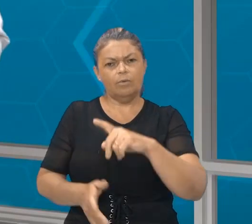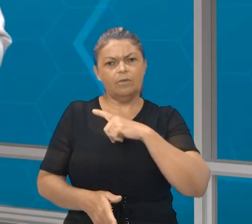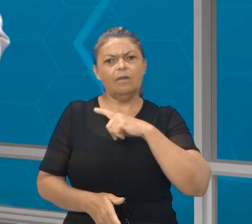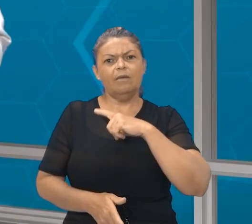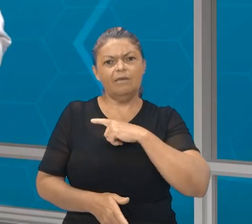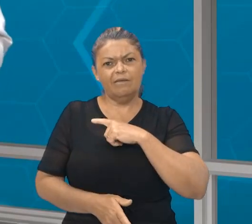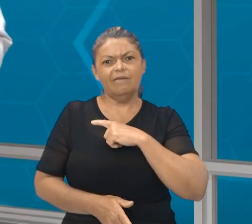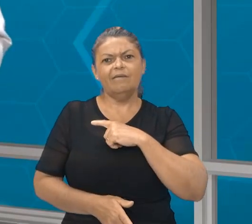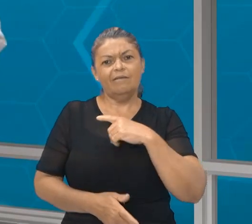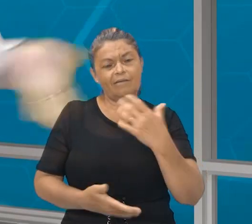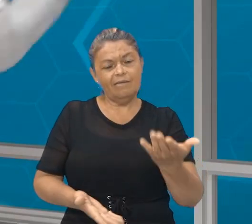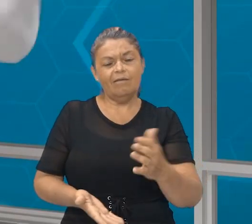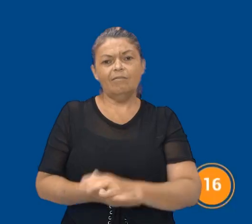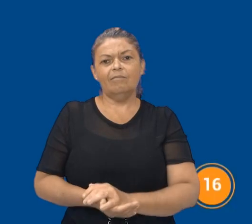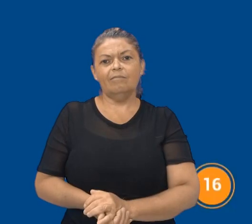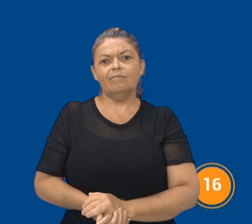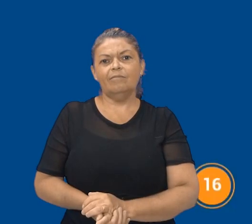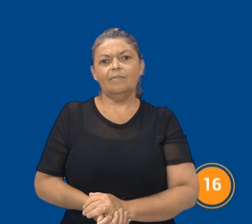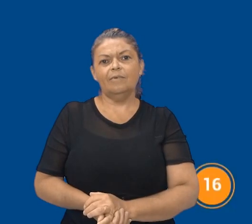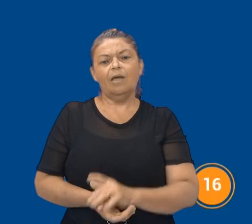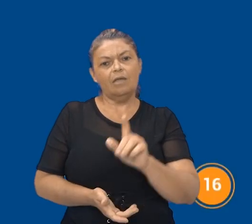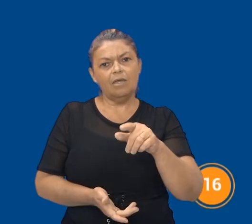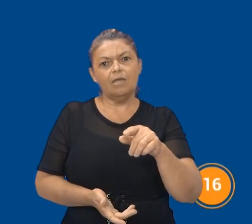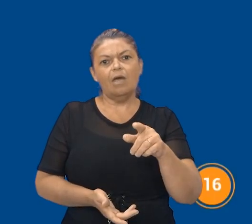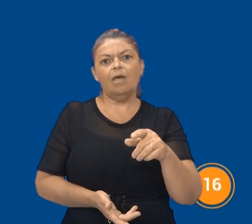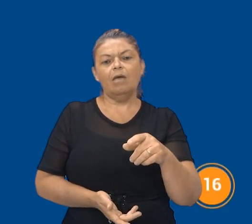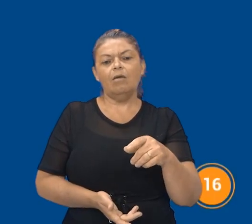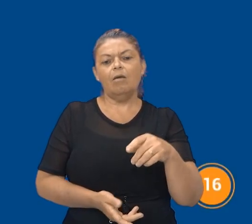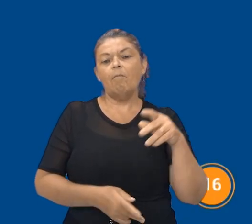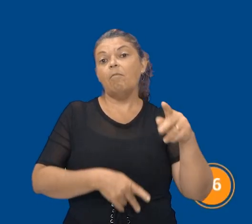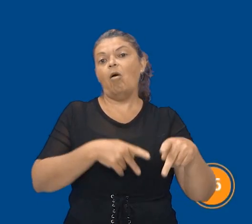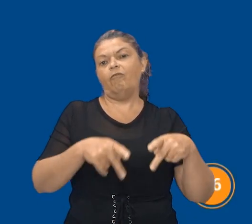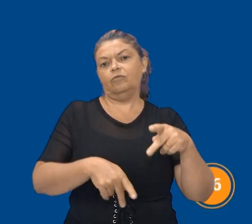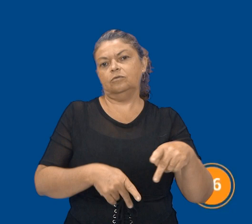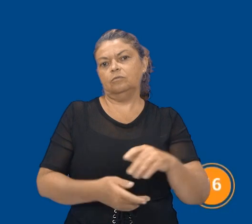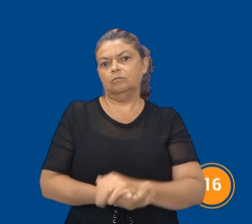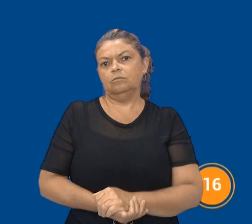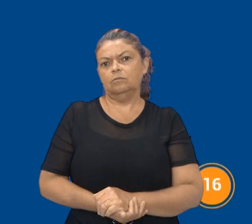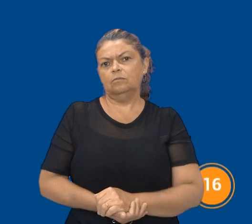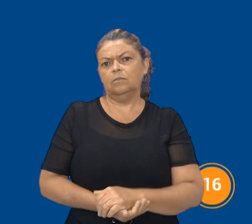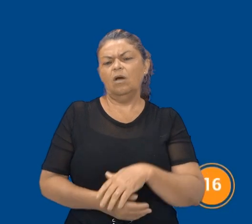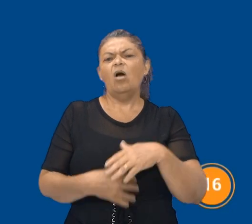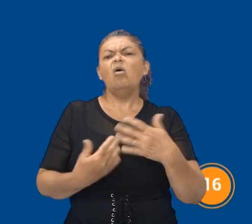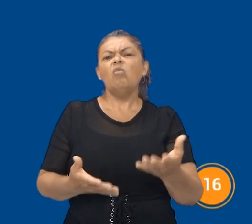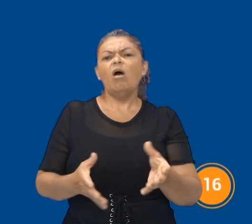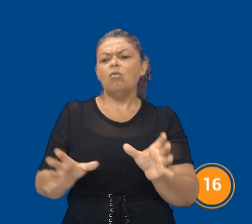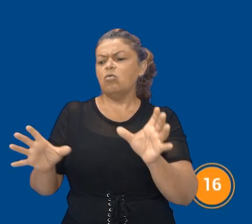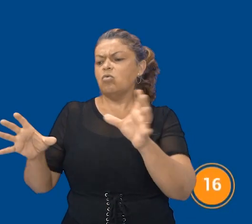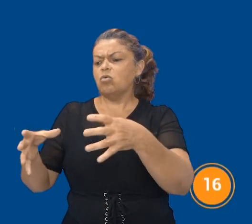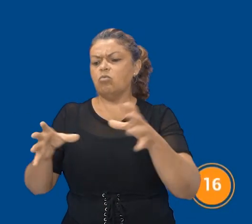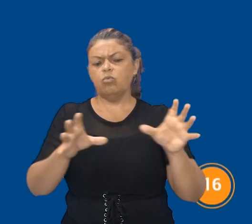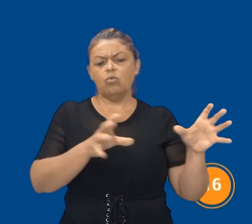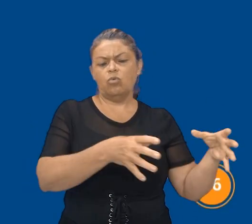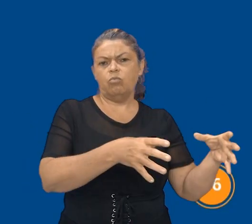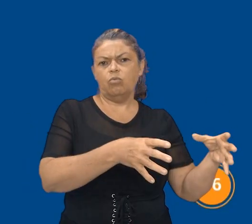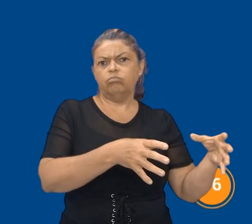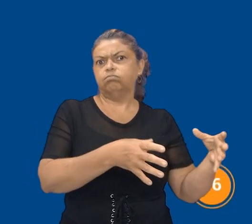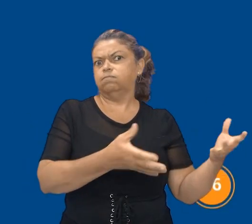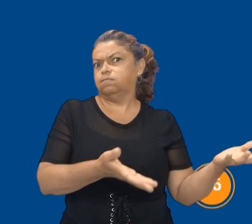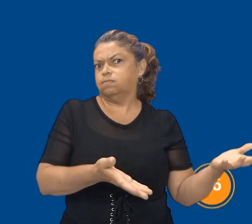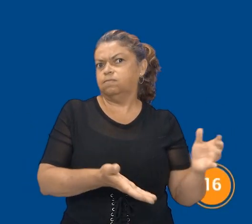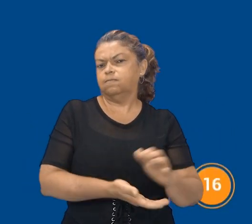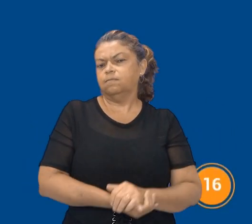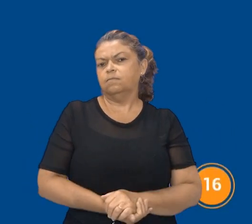escrita original desses povos, tá bom? Vamos lá, então. Quem eram esses grupos que faziam parte aí, junto com o germânico, dos povos